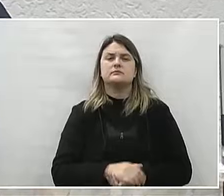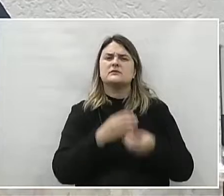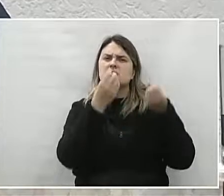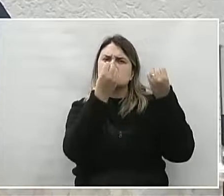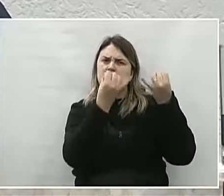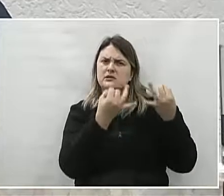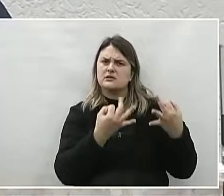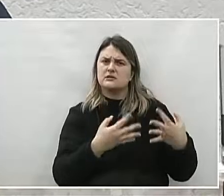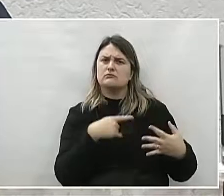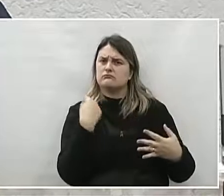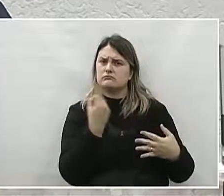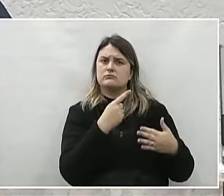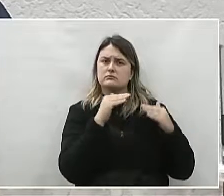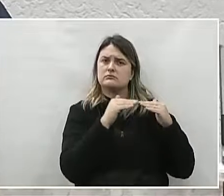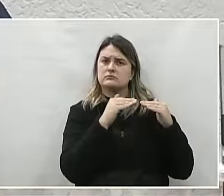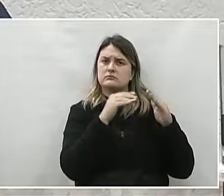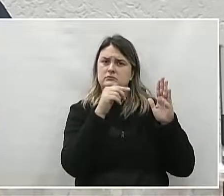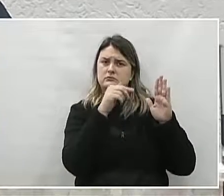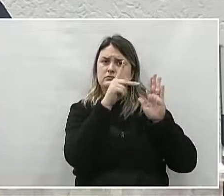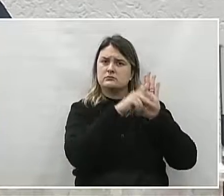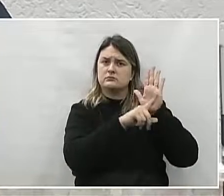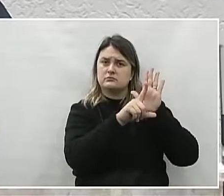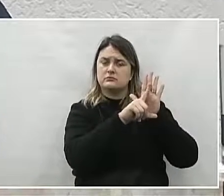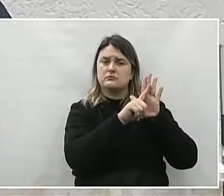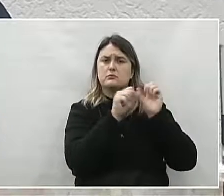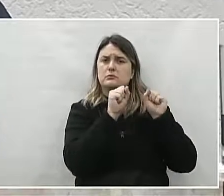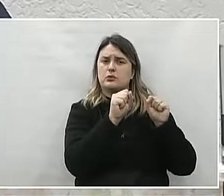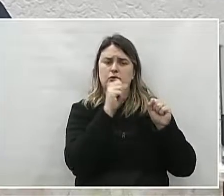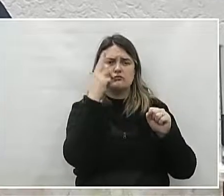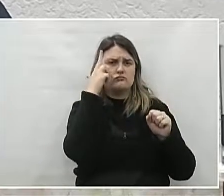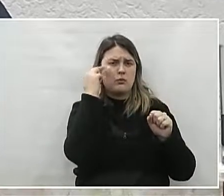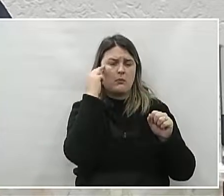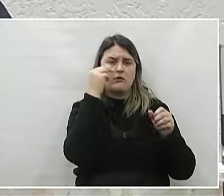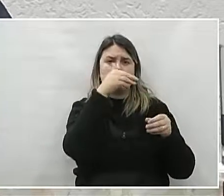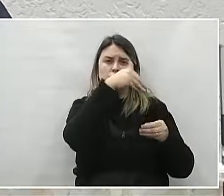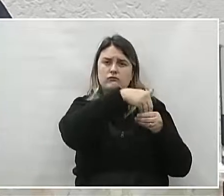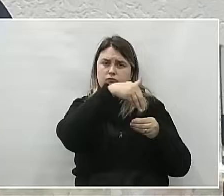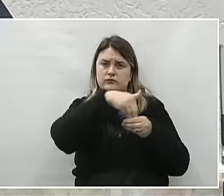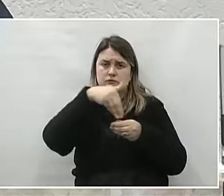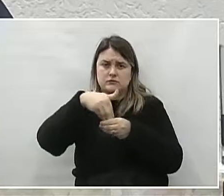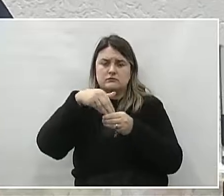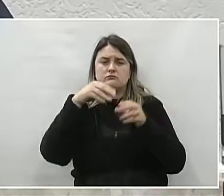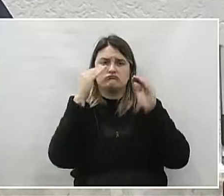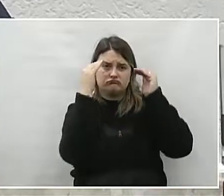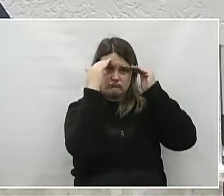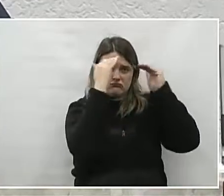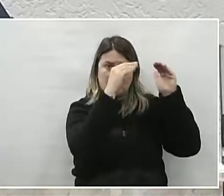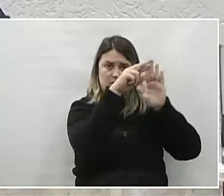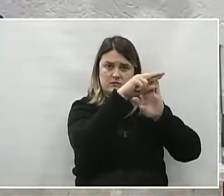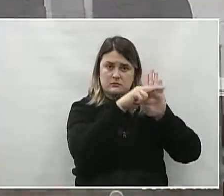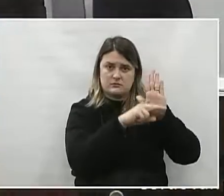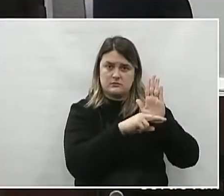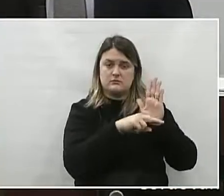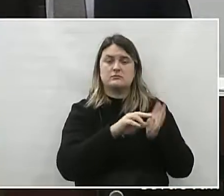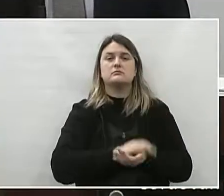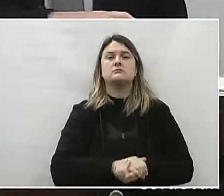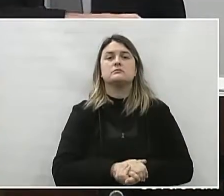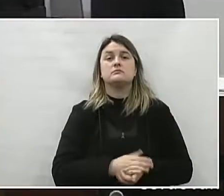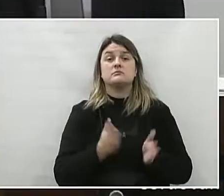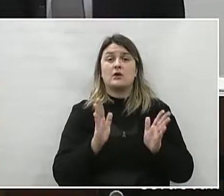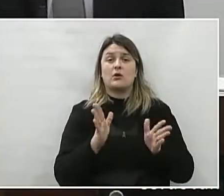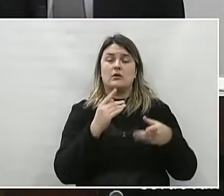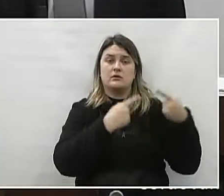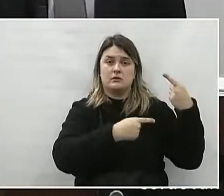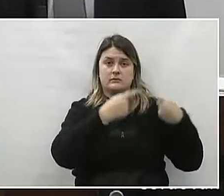Fundamentação. Somos de parecer favorável ao projeto em questão, devendo mesmo seguir os trâmites do regimento. É o parecer. Em